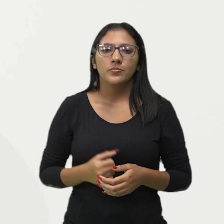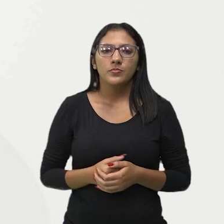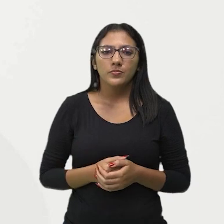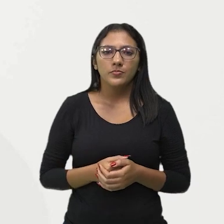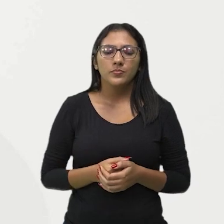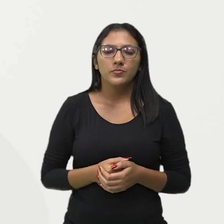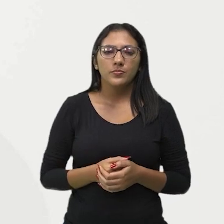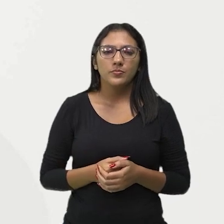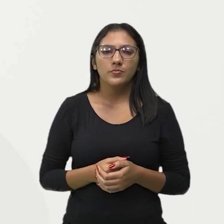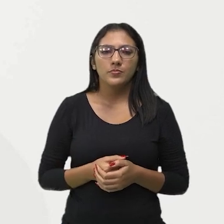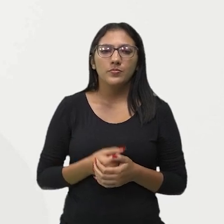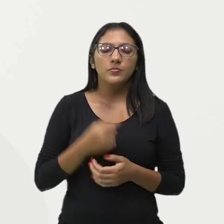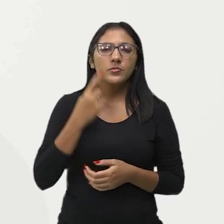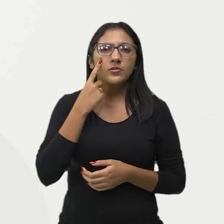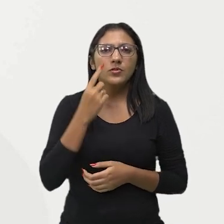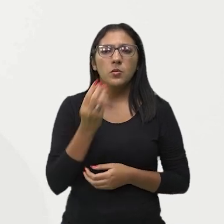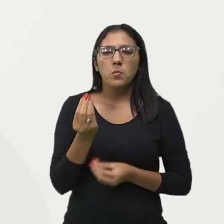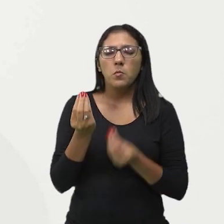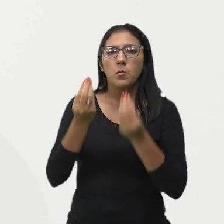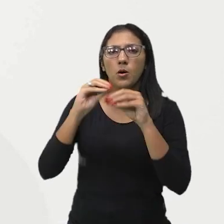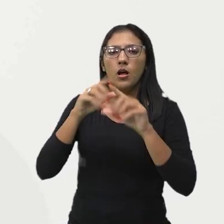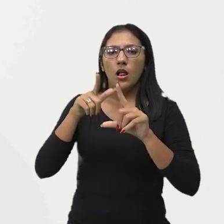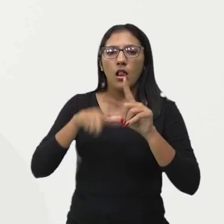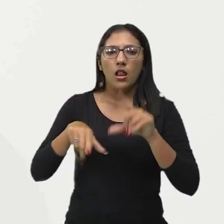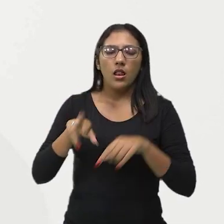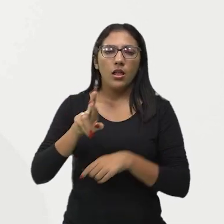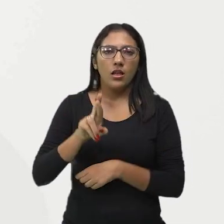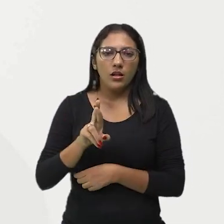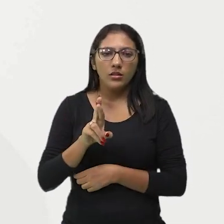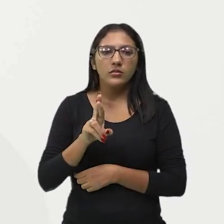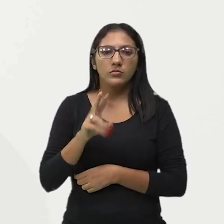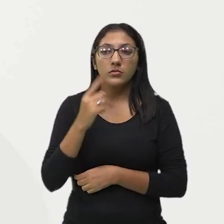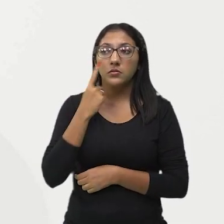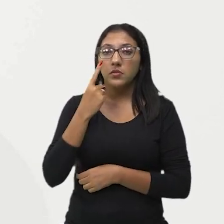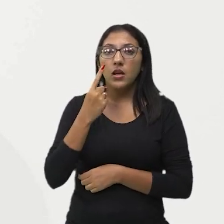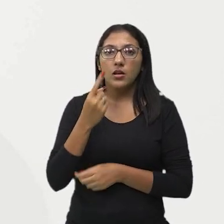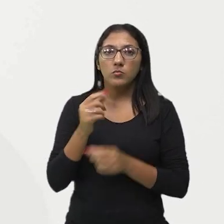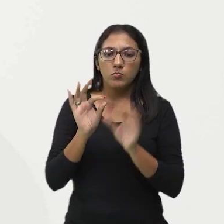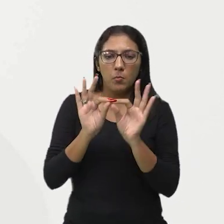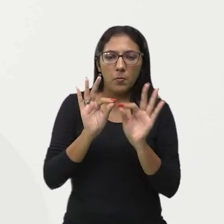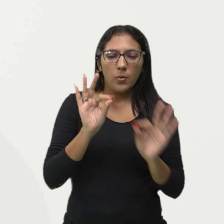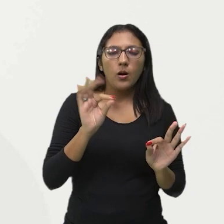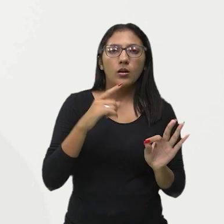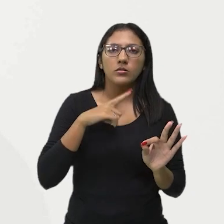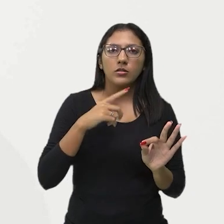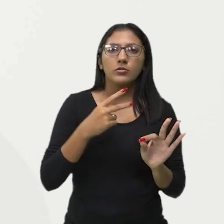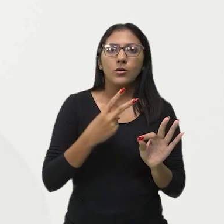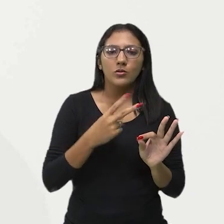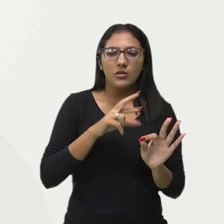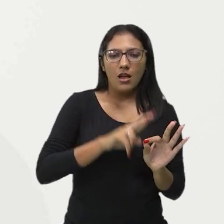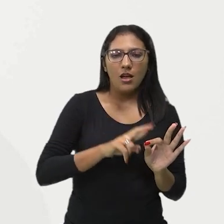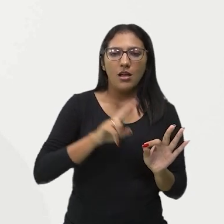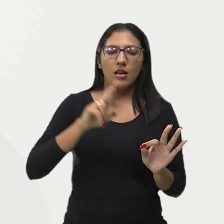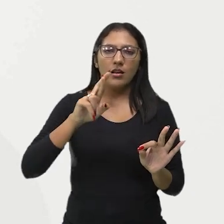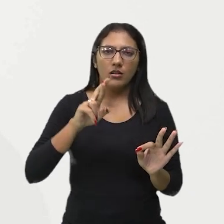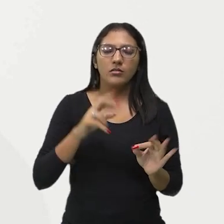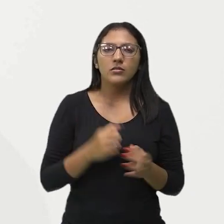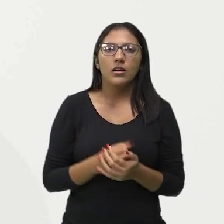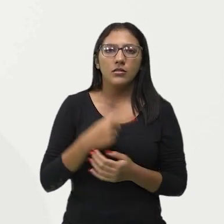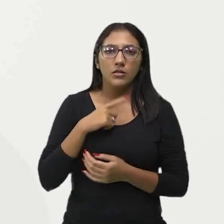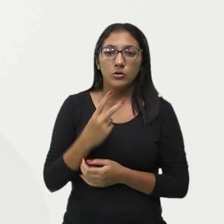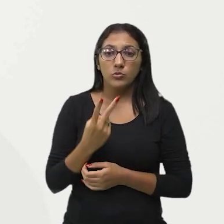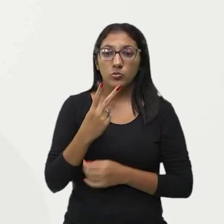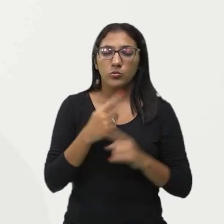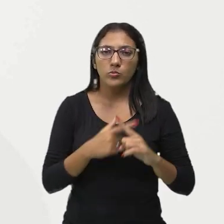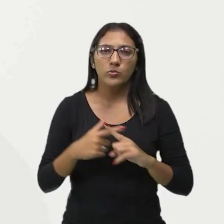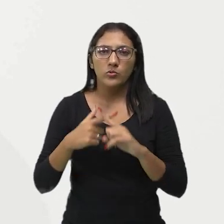Aqui nós temos um raio, aqui tem outro. Então tem que ficar claro que o diâmetro é 2 vezes o raio, ou o raio é